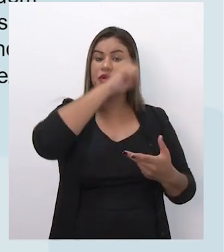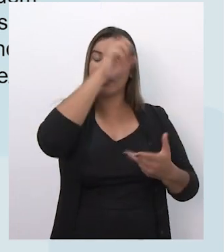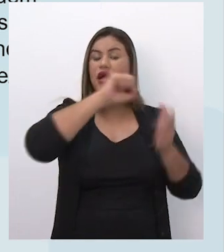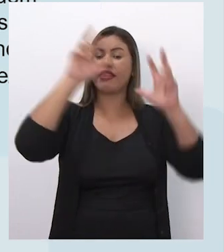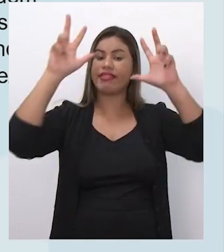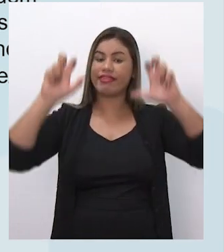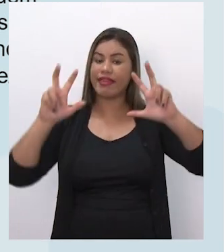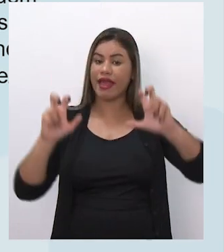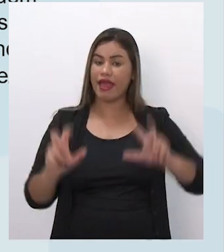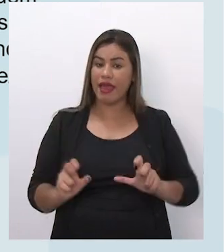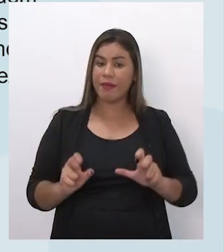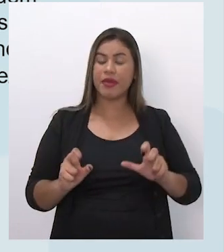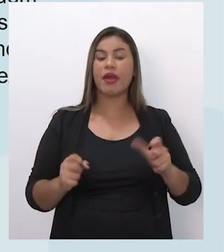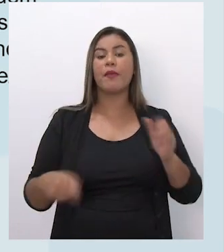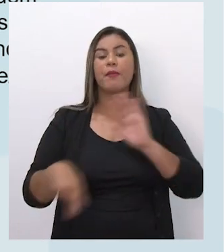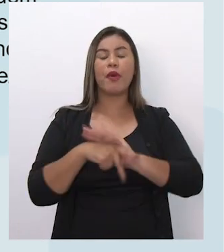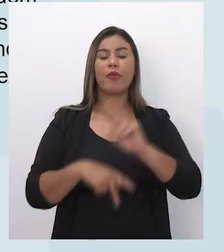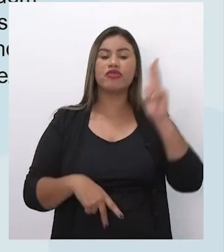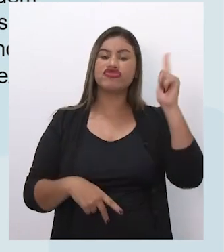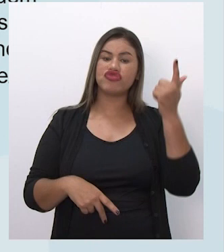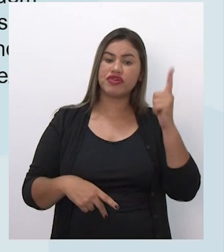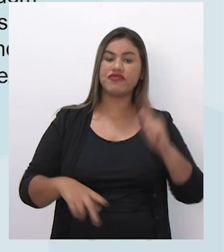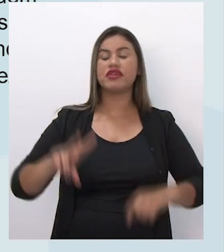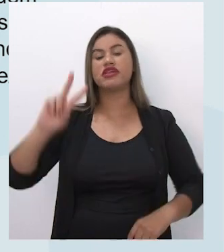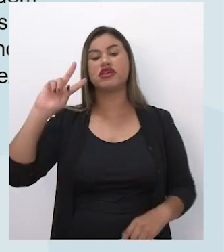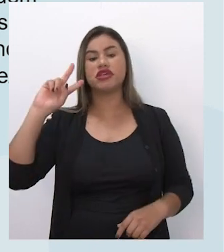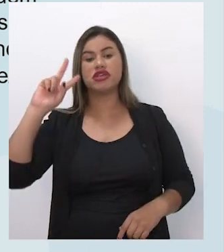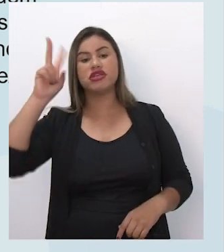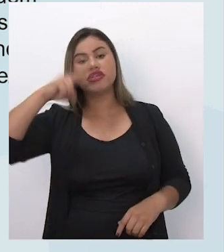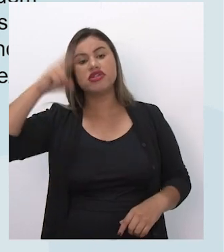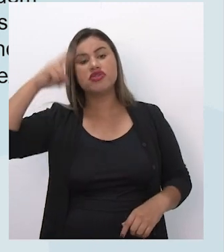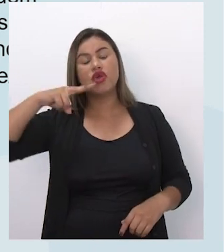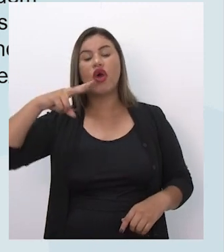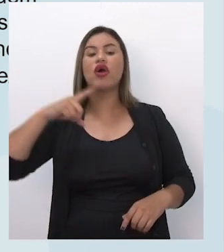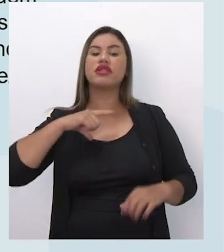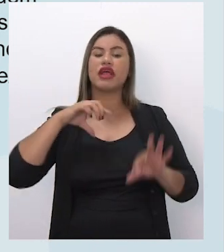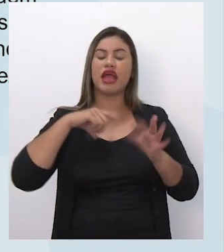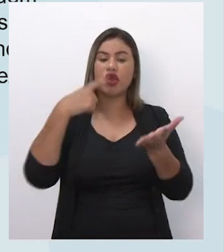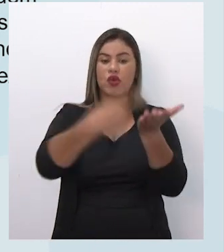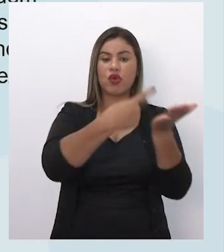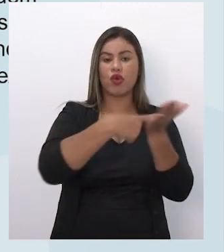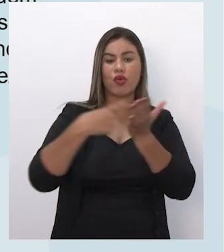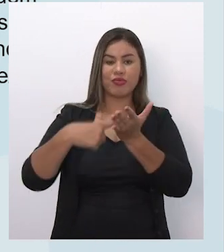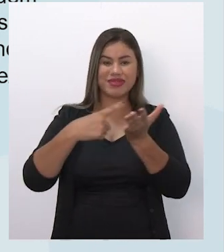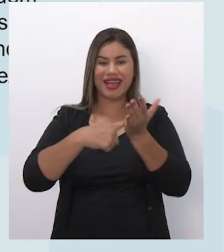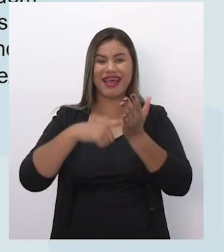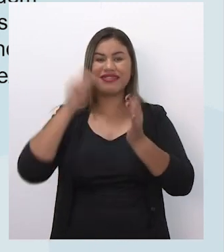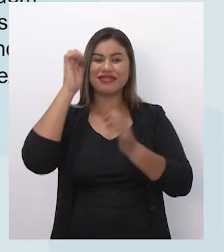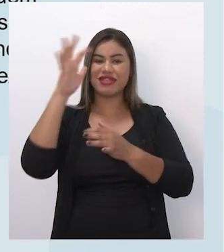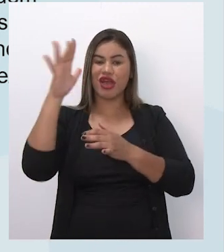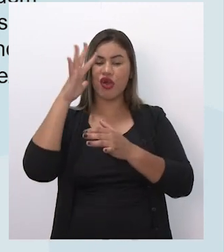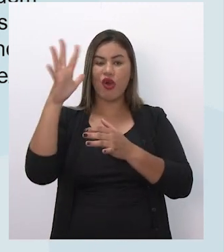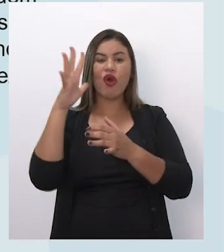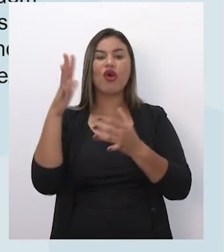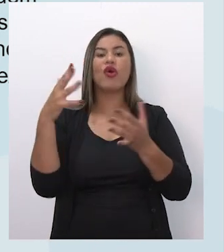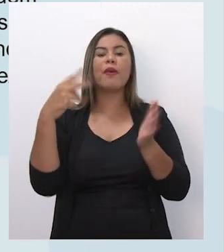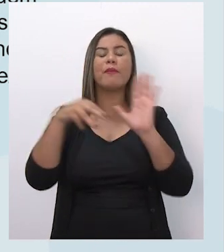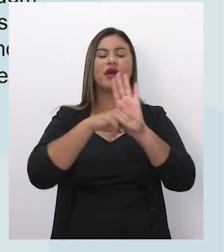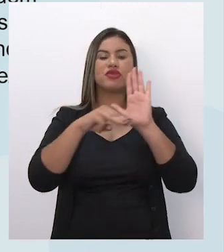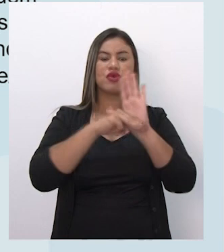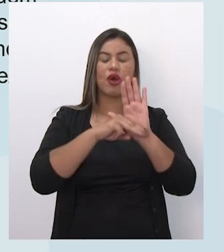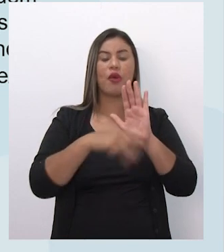temáticas de geografia e história possuem alinhamento teórico-metodológico ao longo do ensino fundamental.